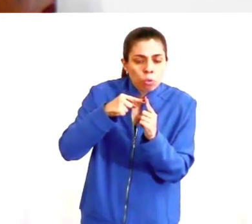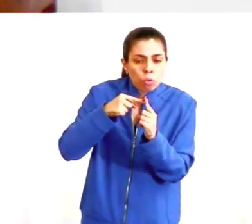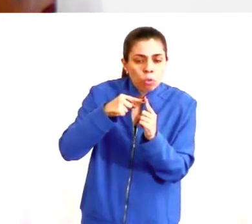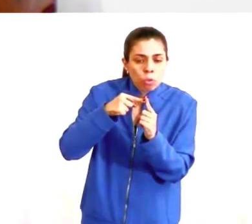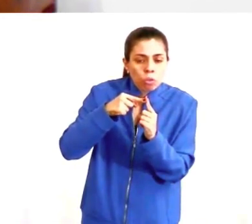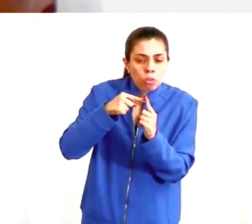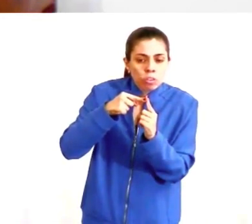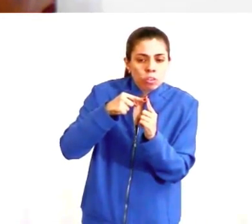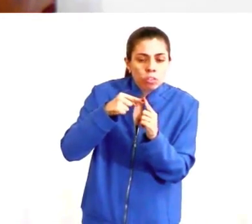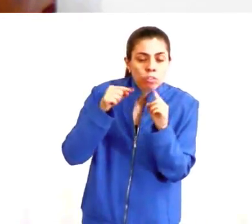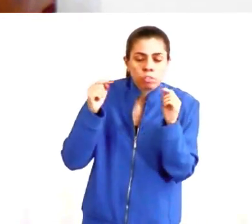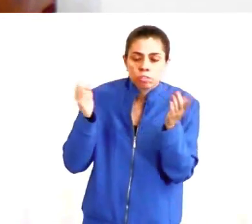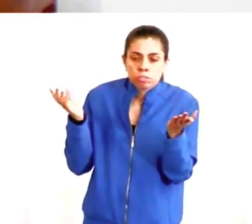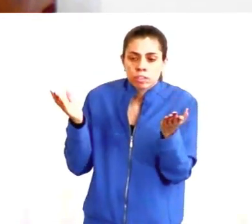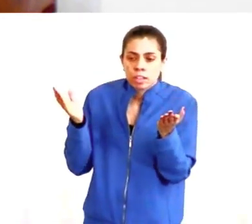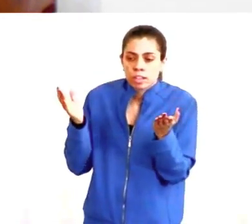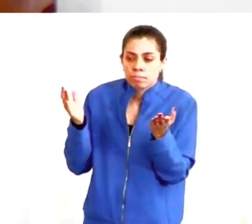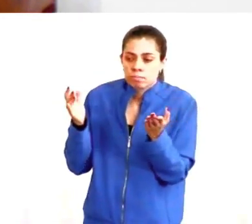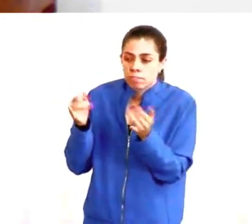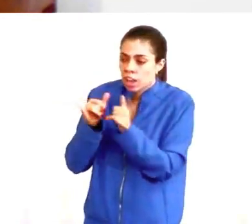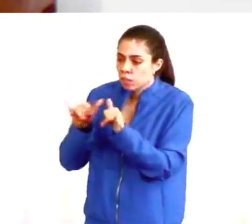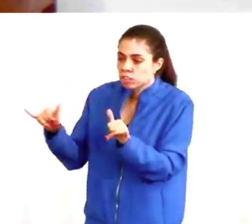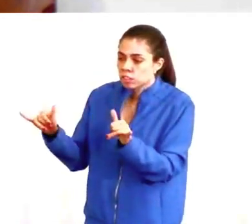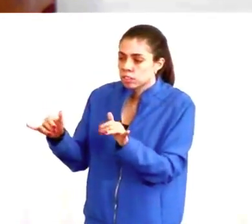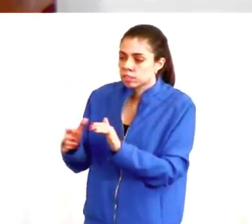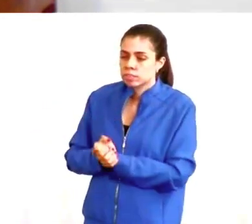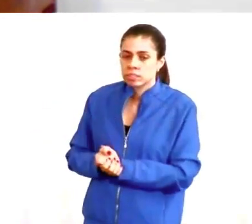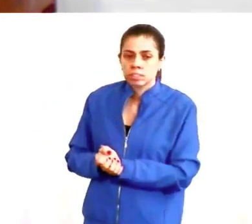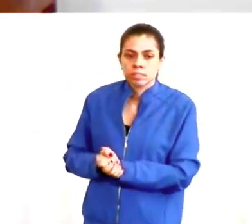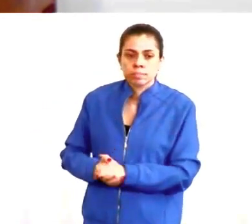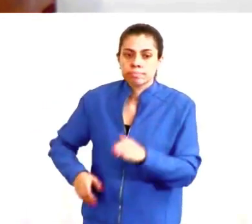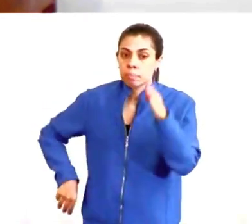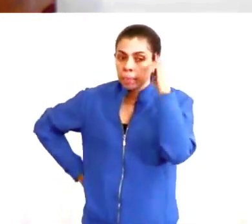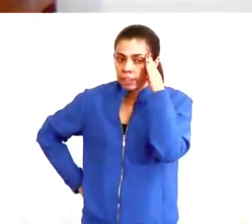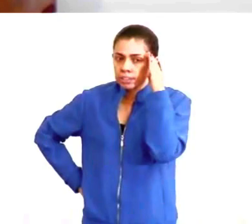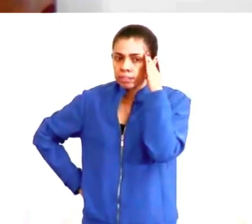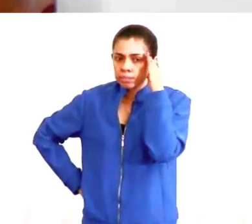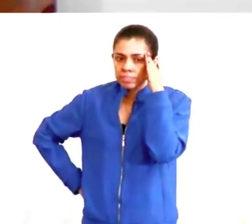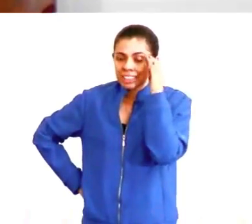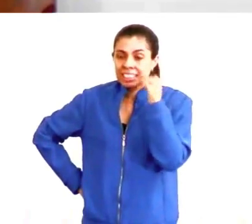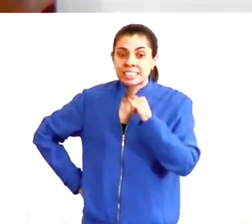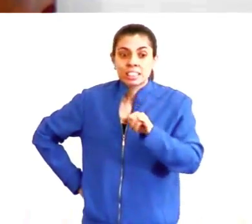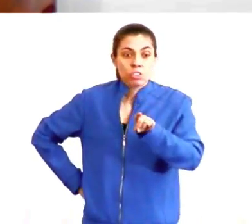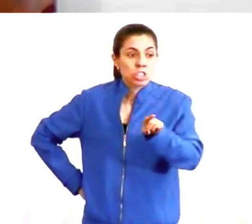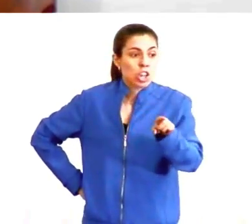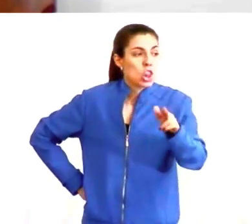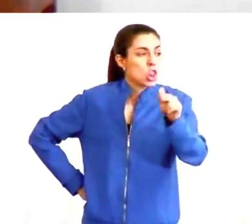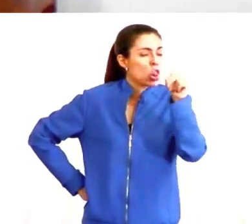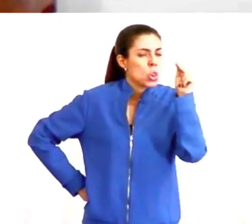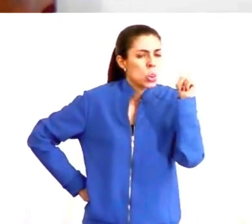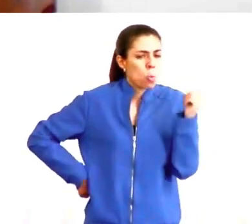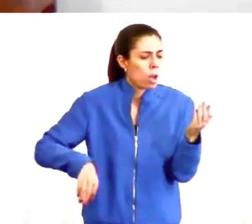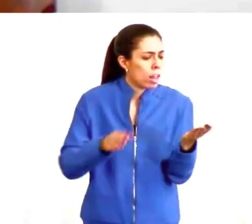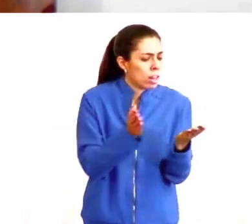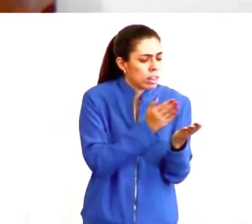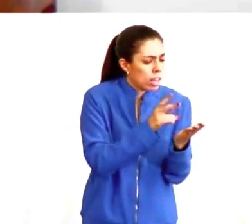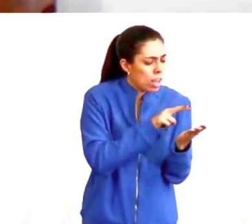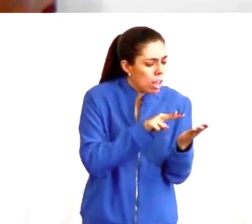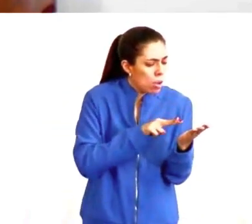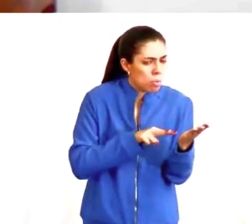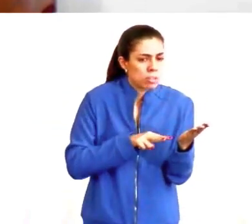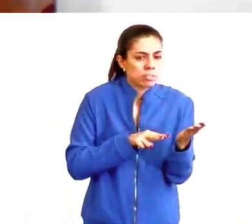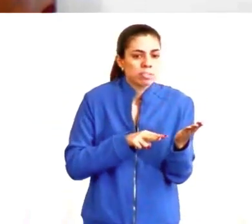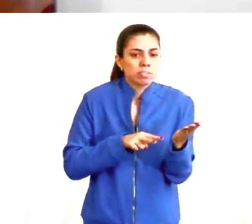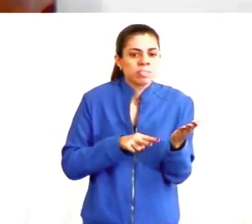você procurar agora e se lembrar que você nunca sentou com alguém e orou com alguém, nunca abriu a Bíblia com alguém, nunca acompanhou com alguém,